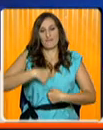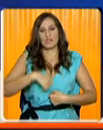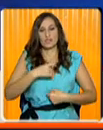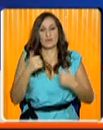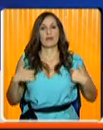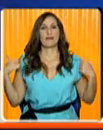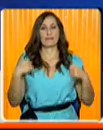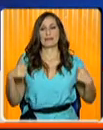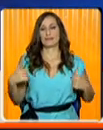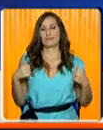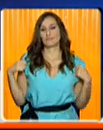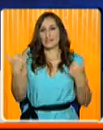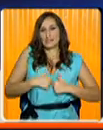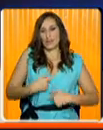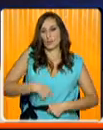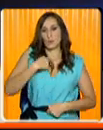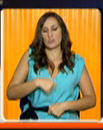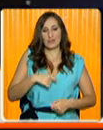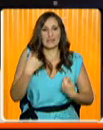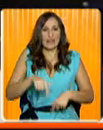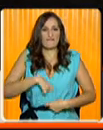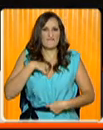coisa, tínhamos um blusão ou qualquer coisa,